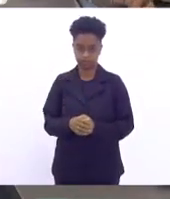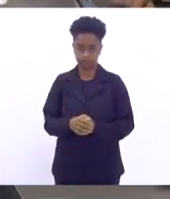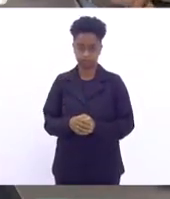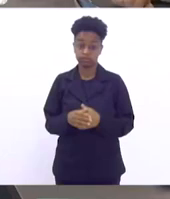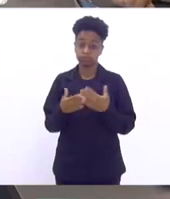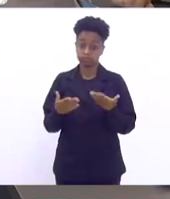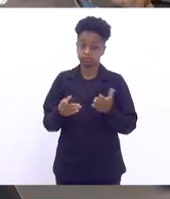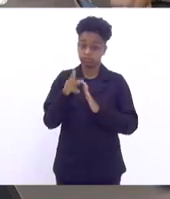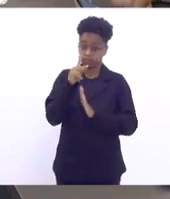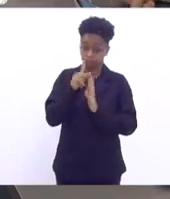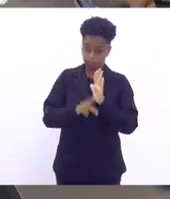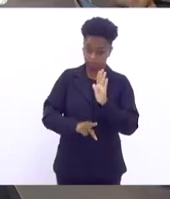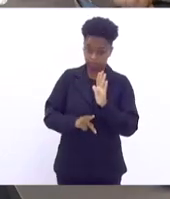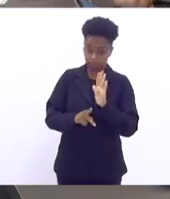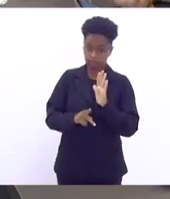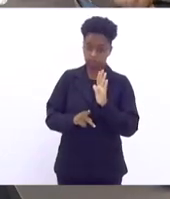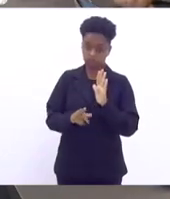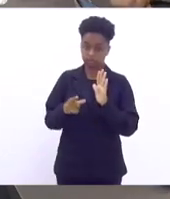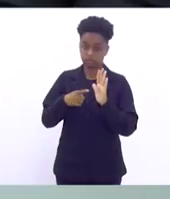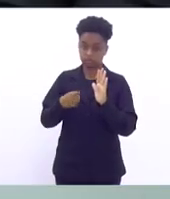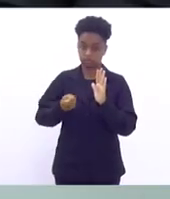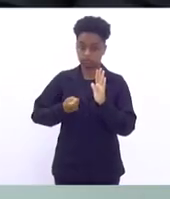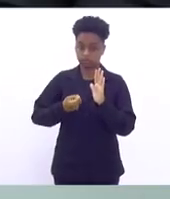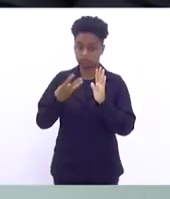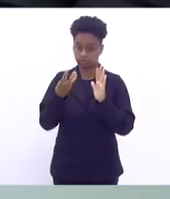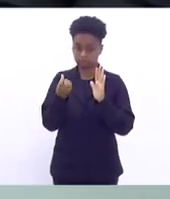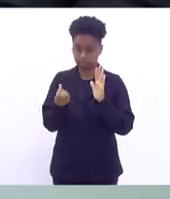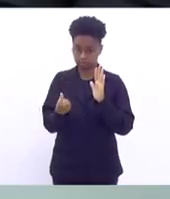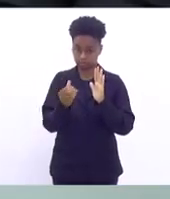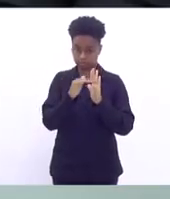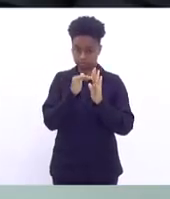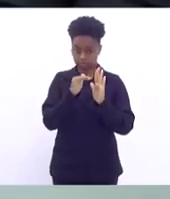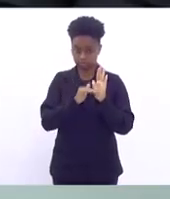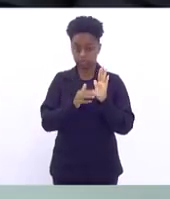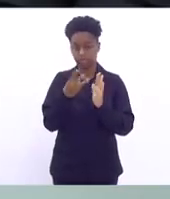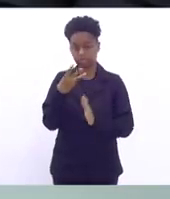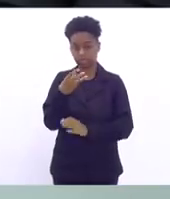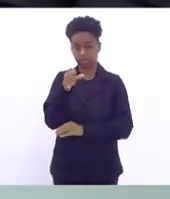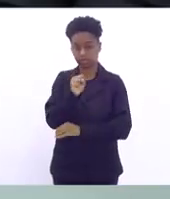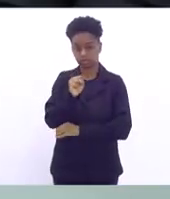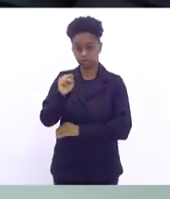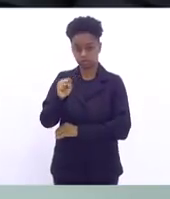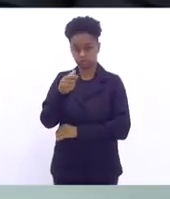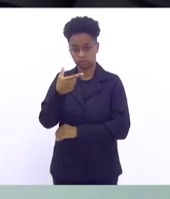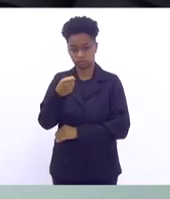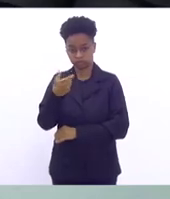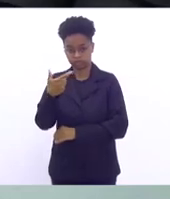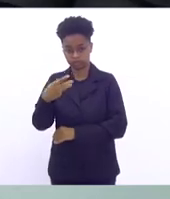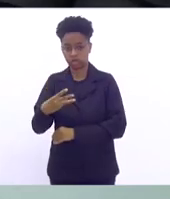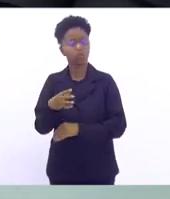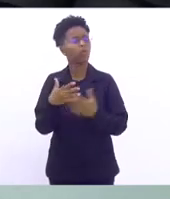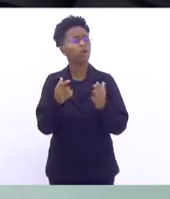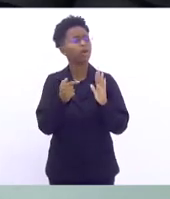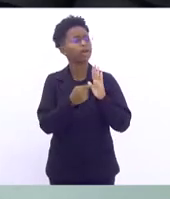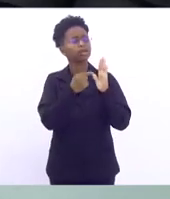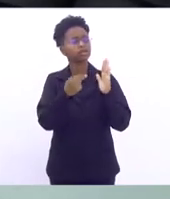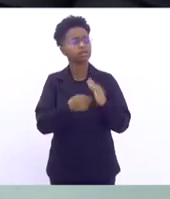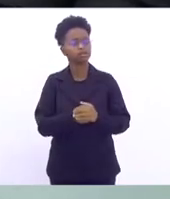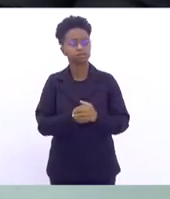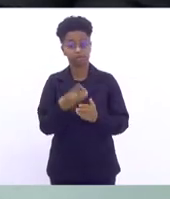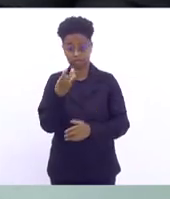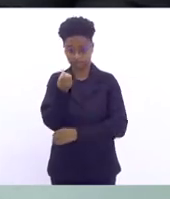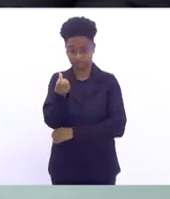ao projeto tá no número 36 da pauta projeto de lei 388 2023 Qual é o